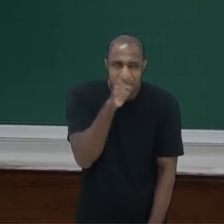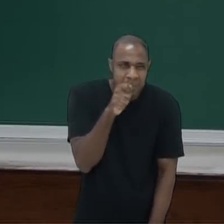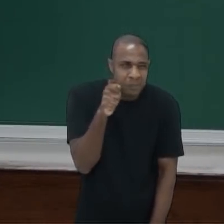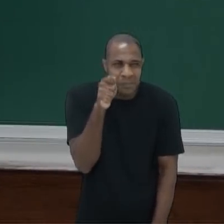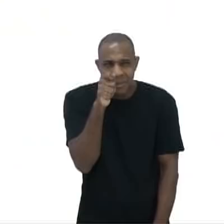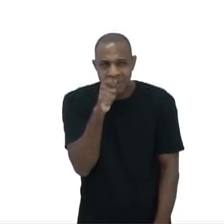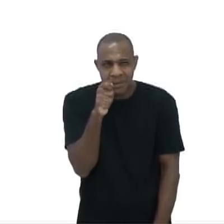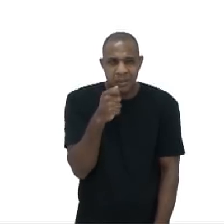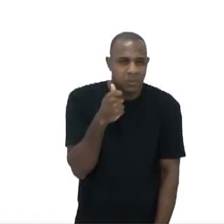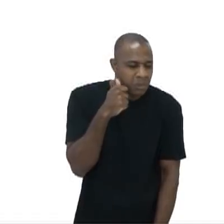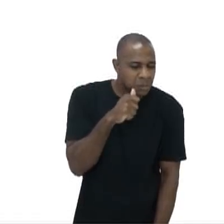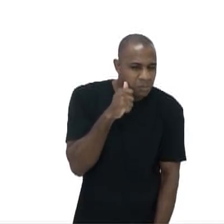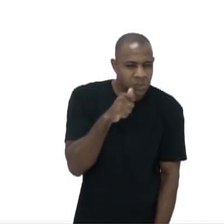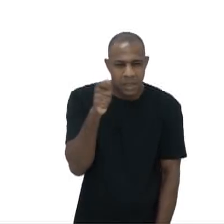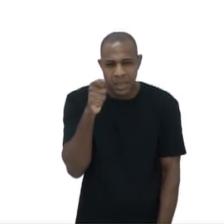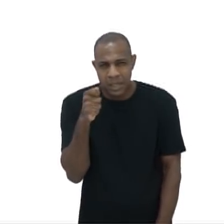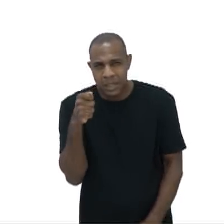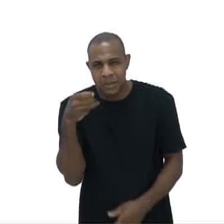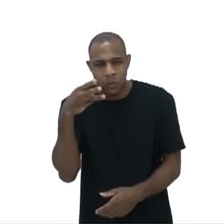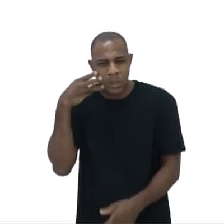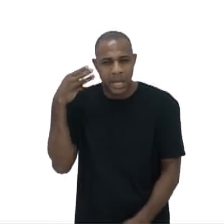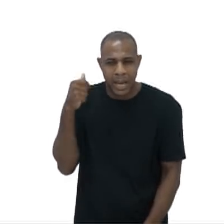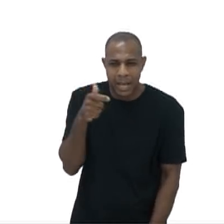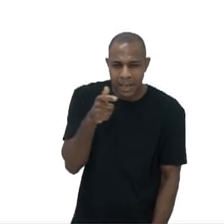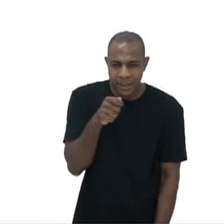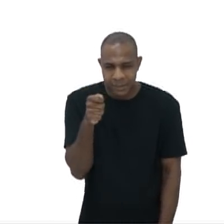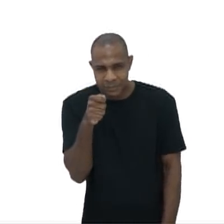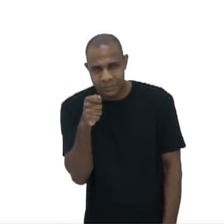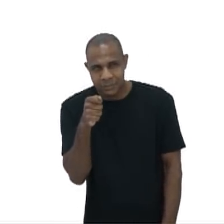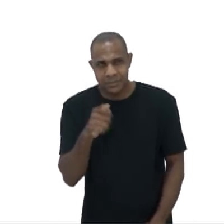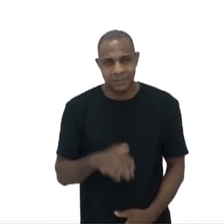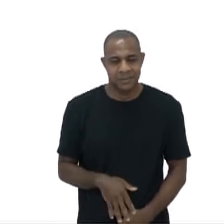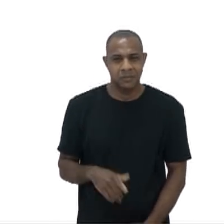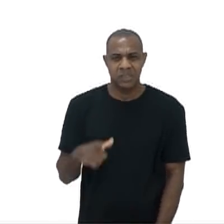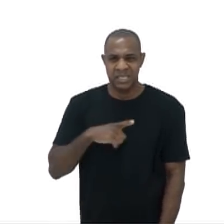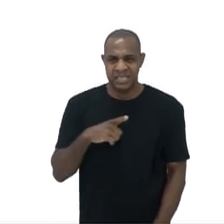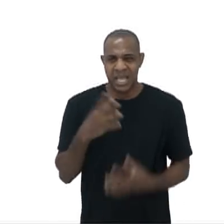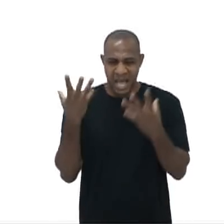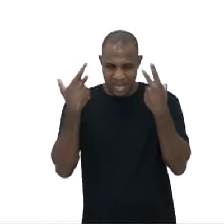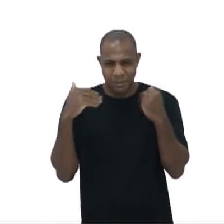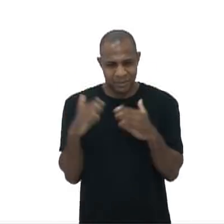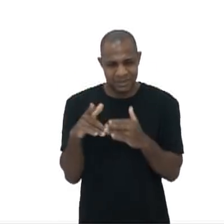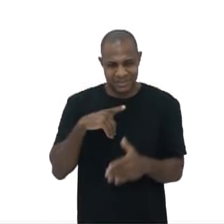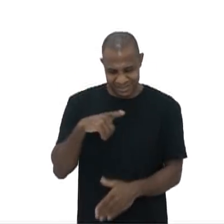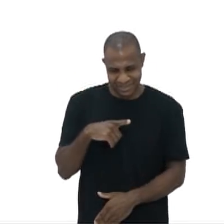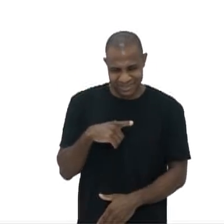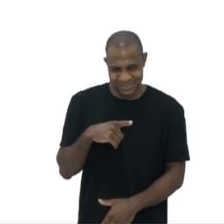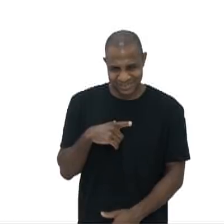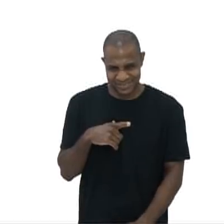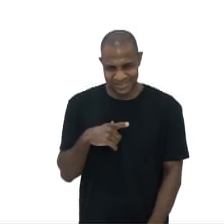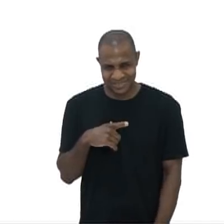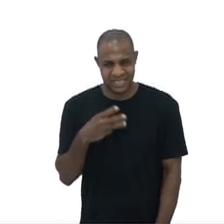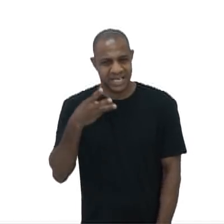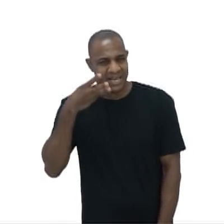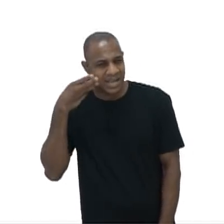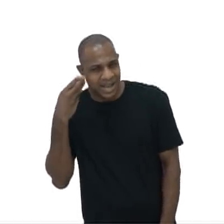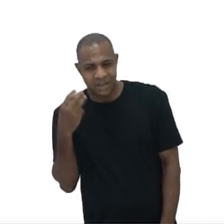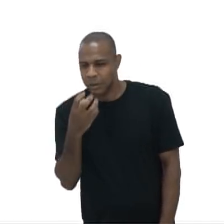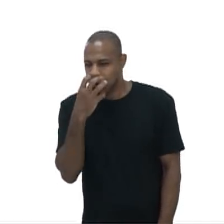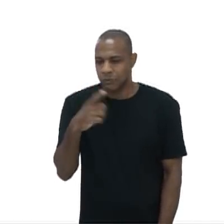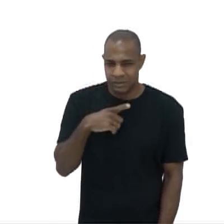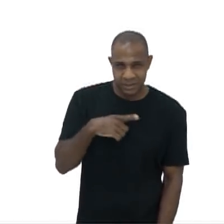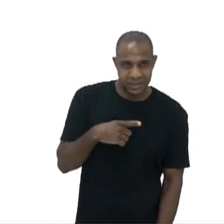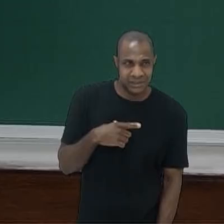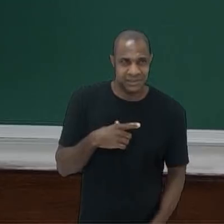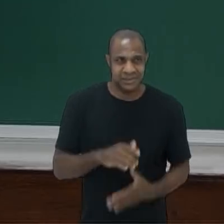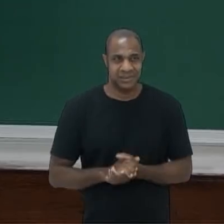moça, tá com um gato. E aí? Você tem bichinho de estimação em casa? Qual é a relação dessa imagem com a nossa